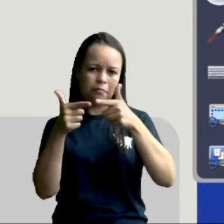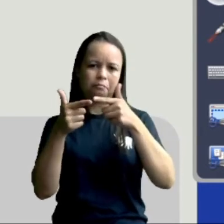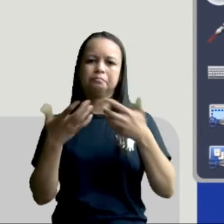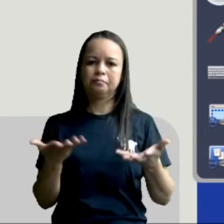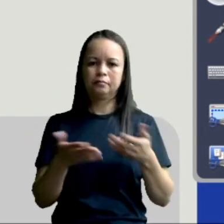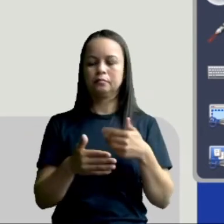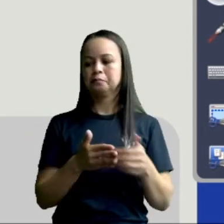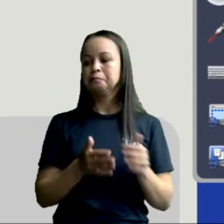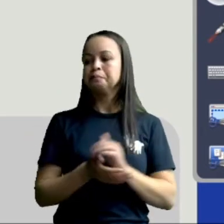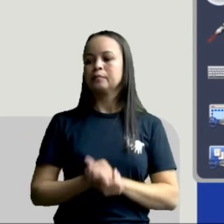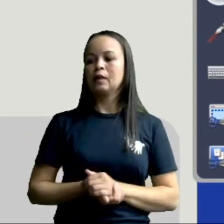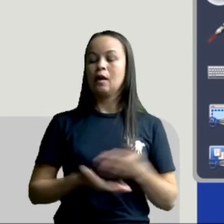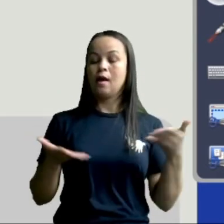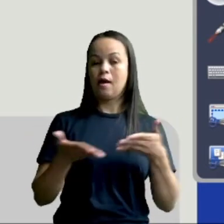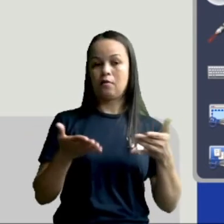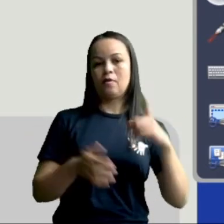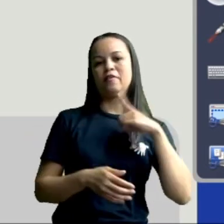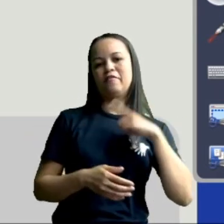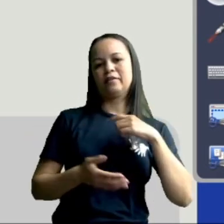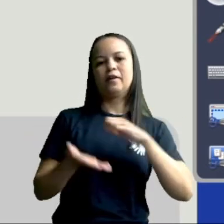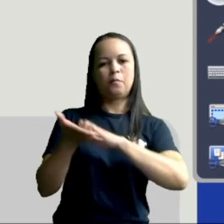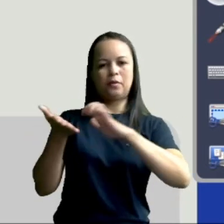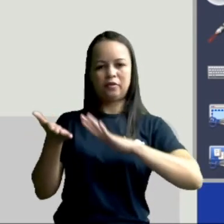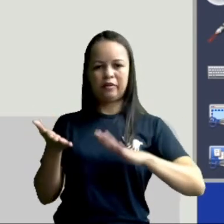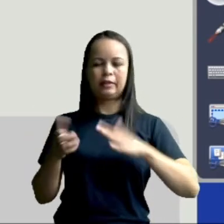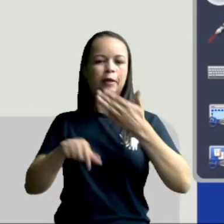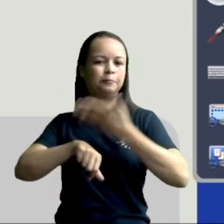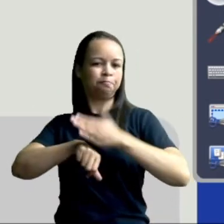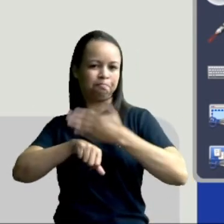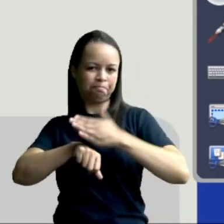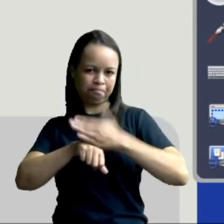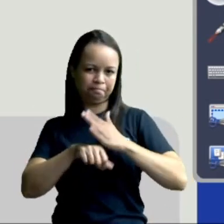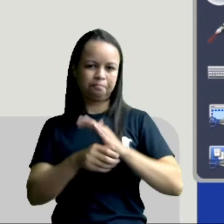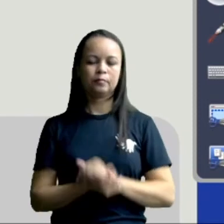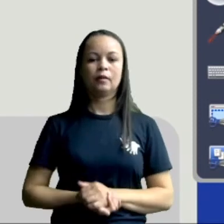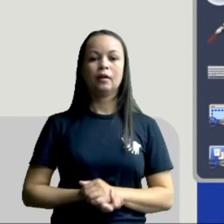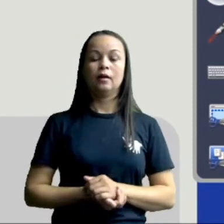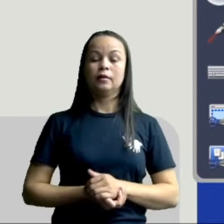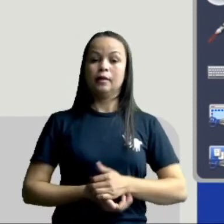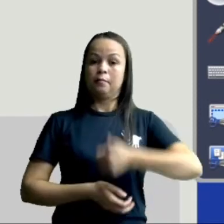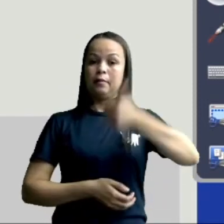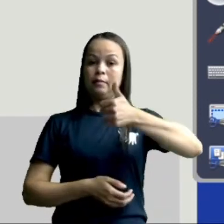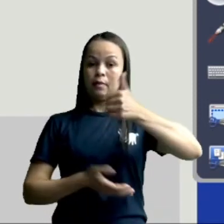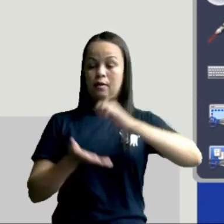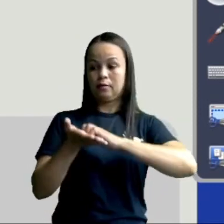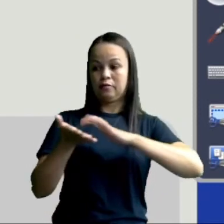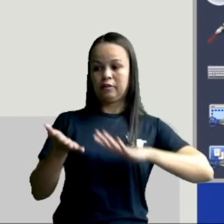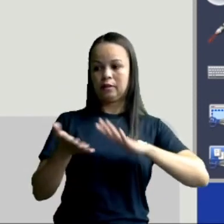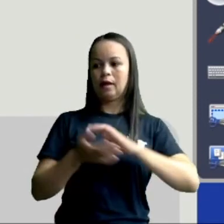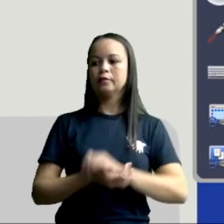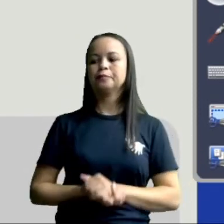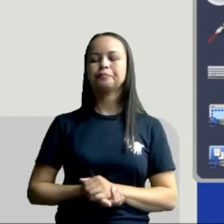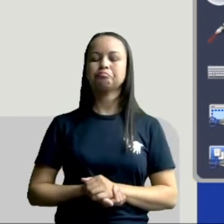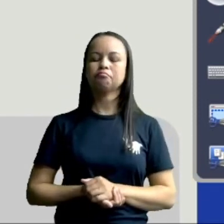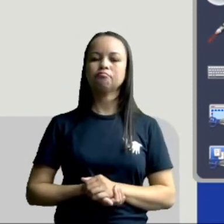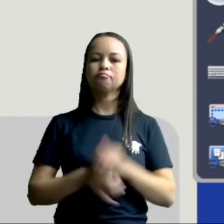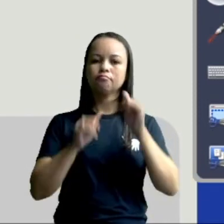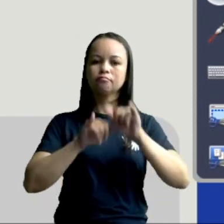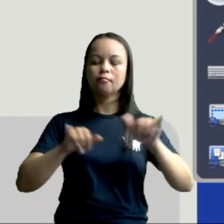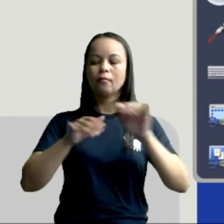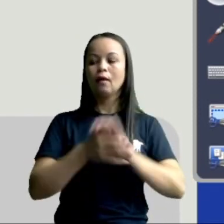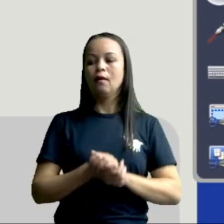temos agora alguns exercícios para a gente treinar, tá? Nessa primeira questão mesmo, aqui, ó, diz